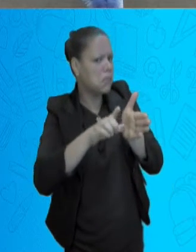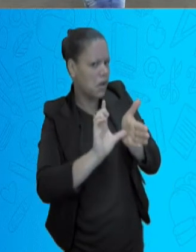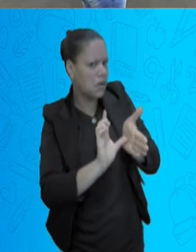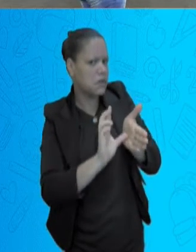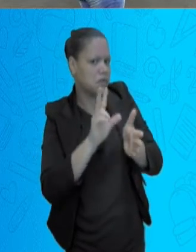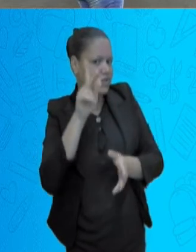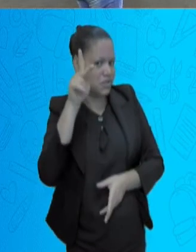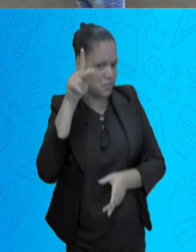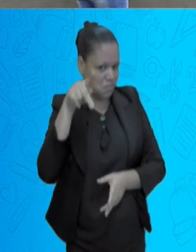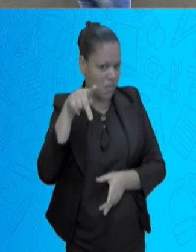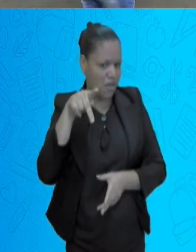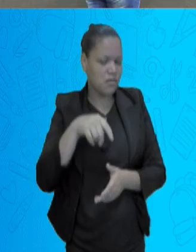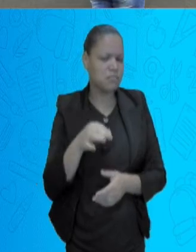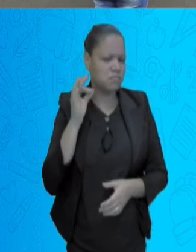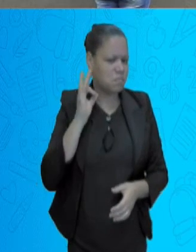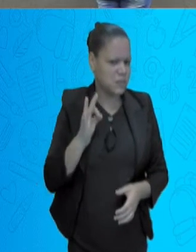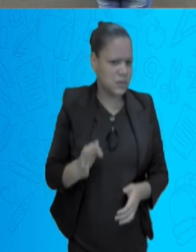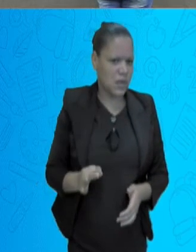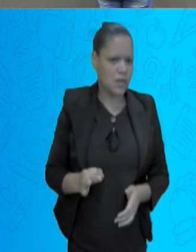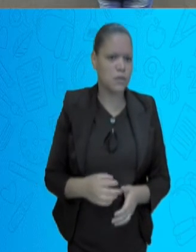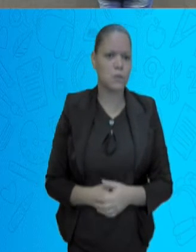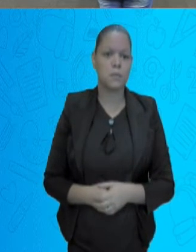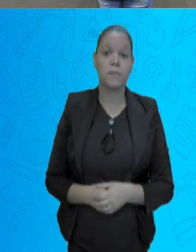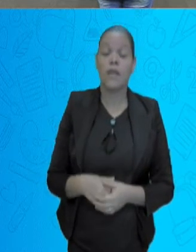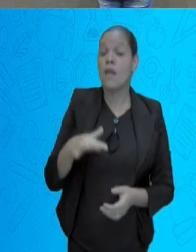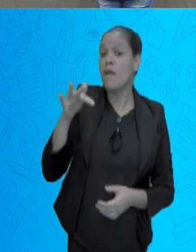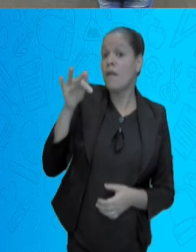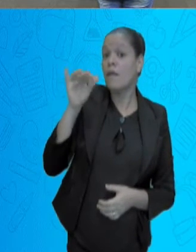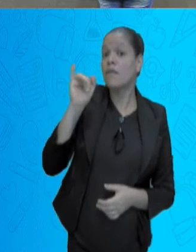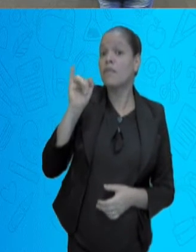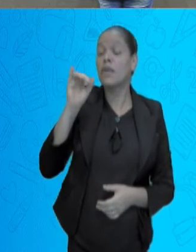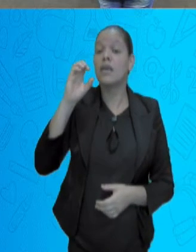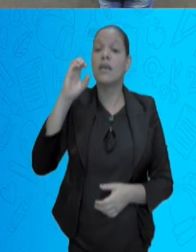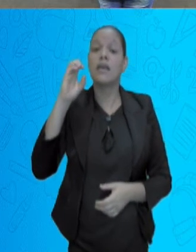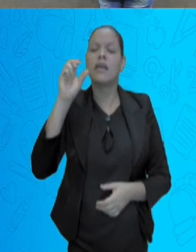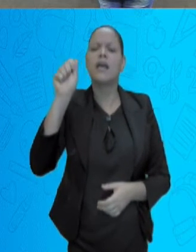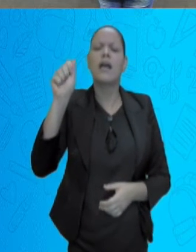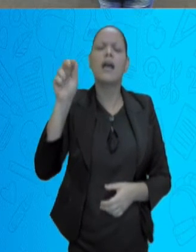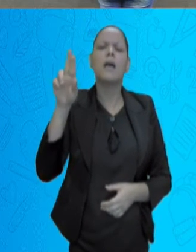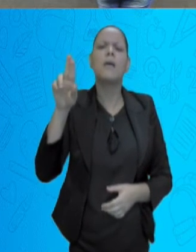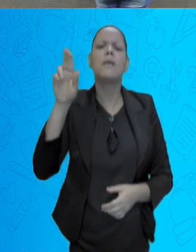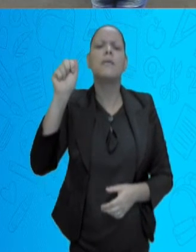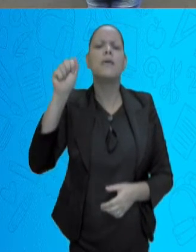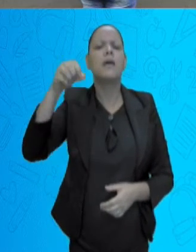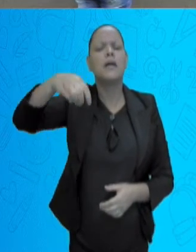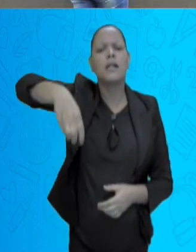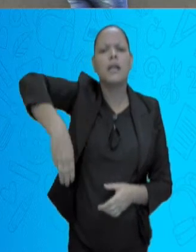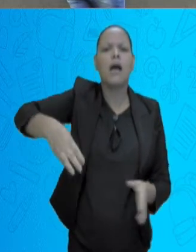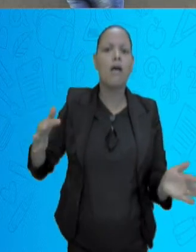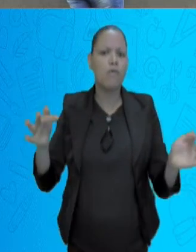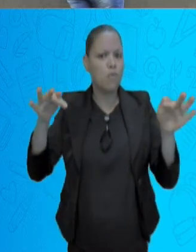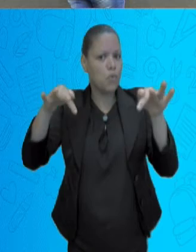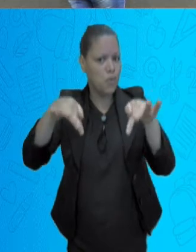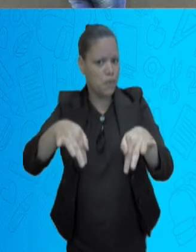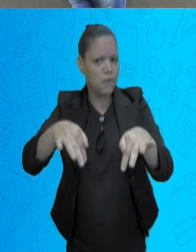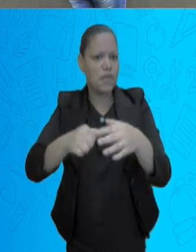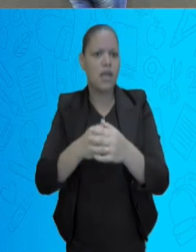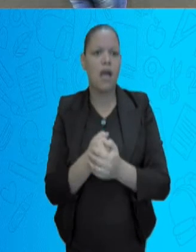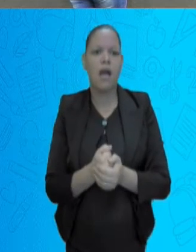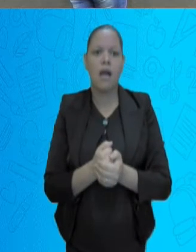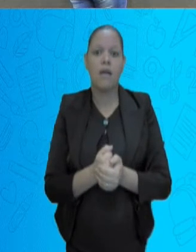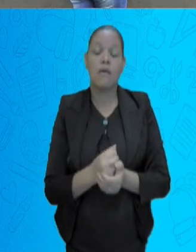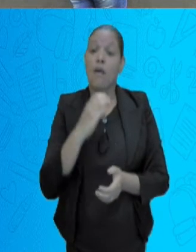Encaixou na regra. Ficaram, M no final de palavras e